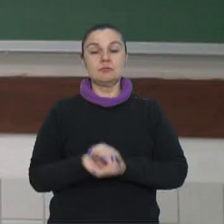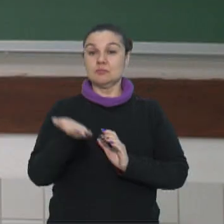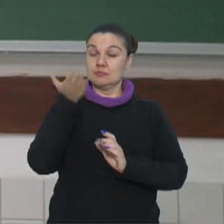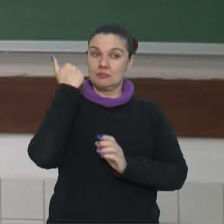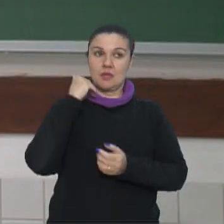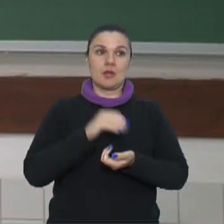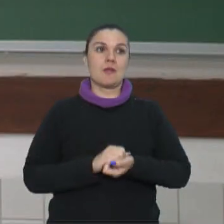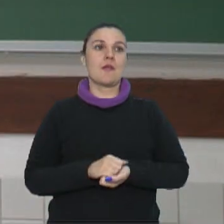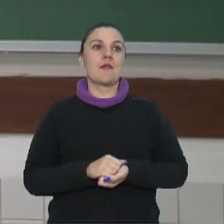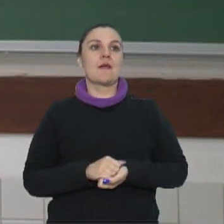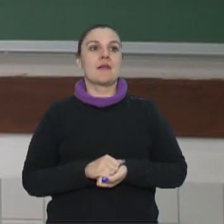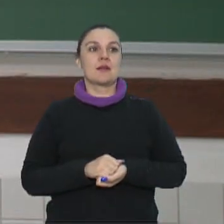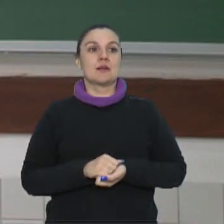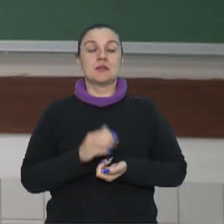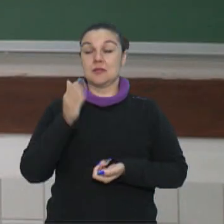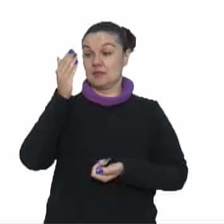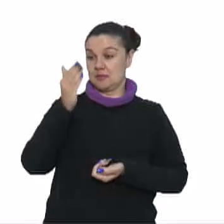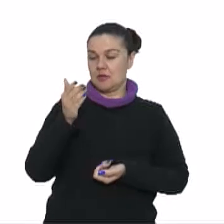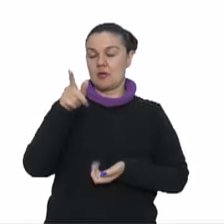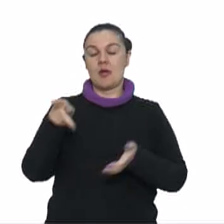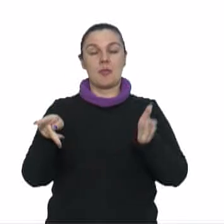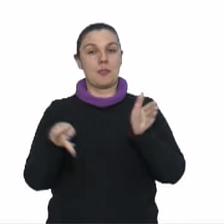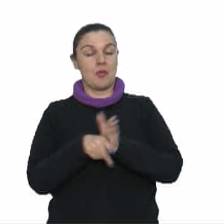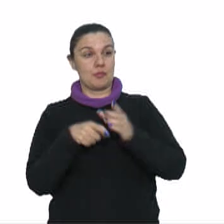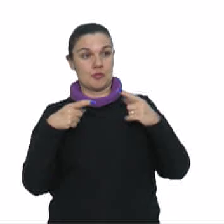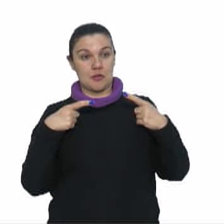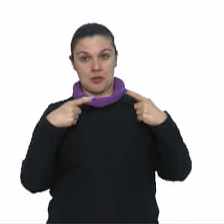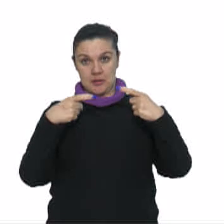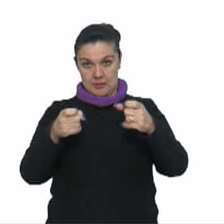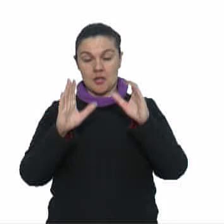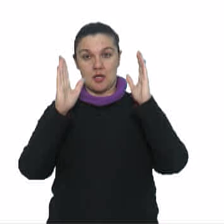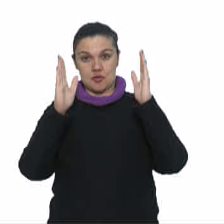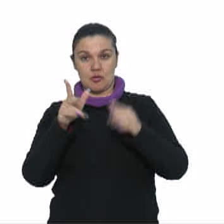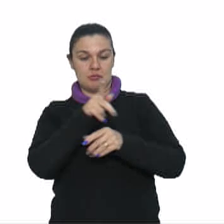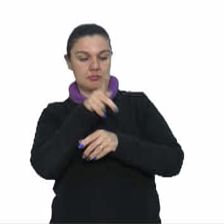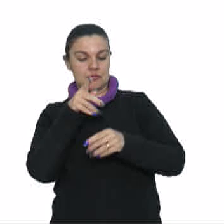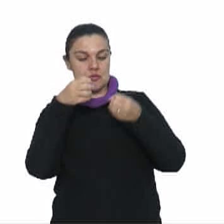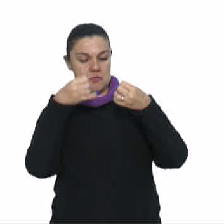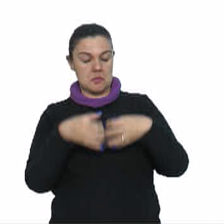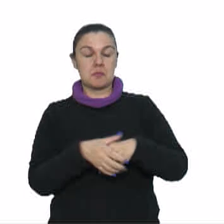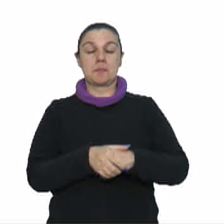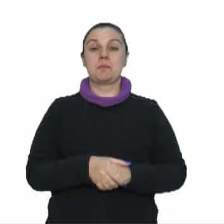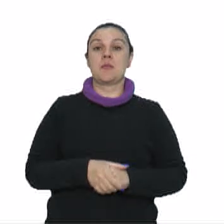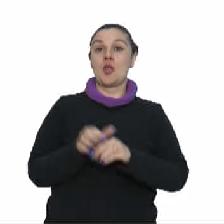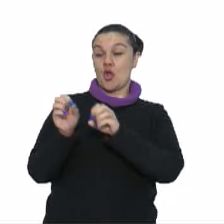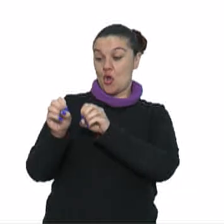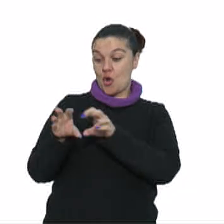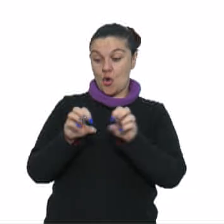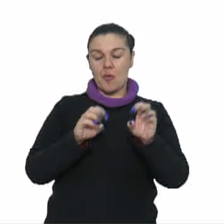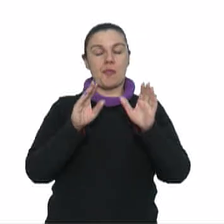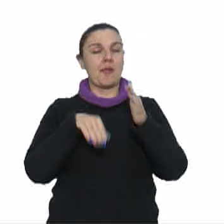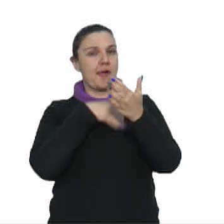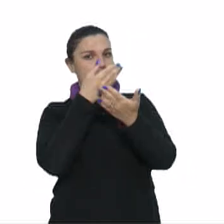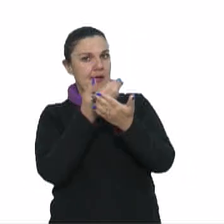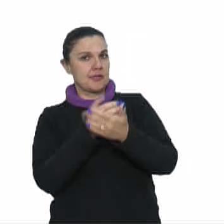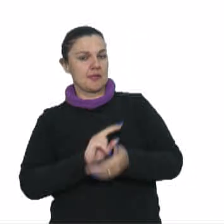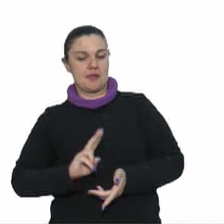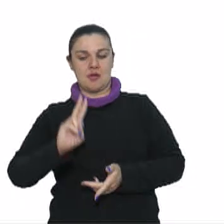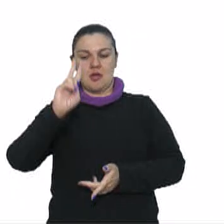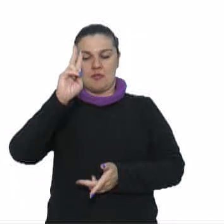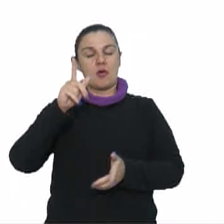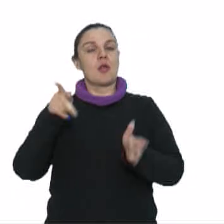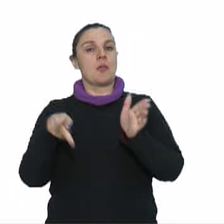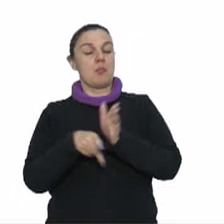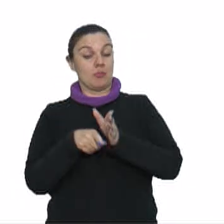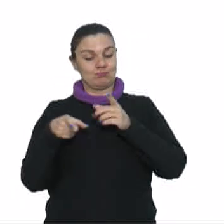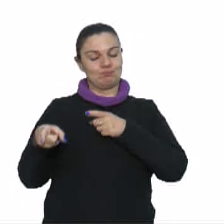lá? Os astecas eram uma civilização guerreira. O Sr. Roberto comentou sobre isso. Desde a educação até os valores passavam por